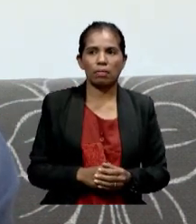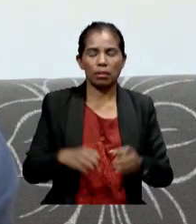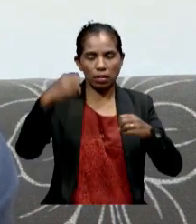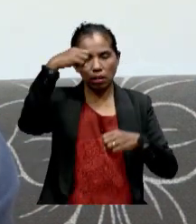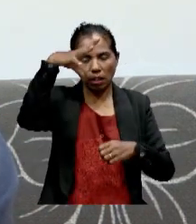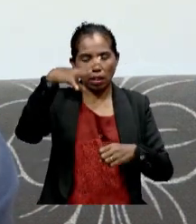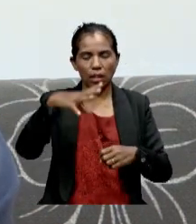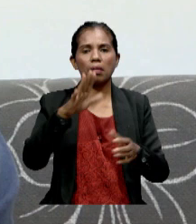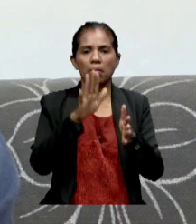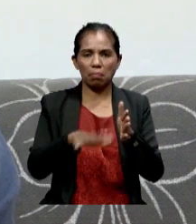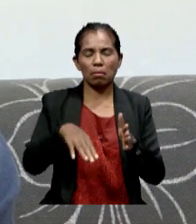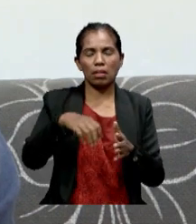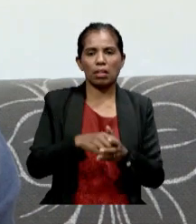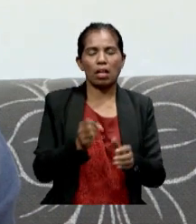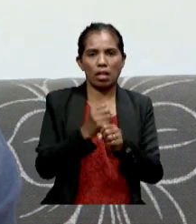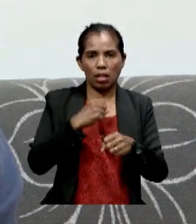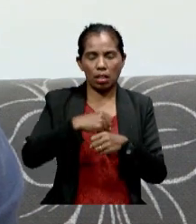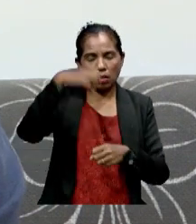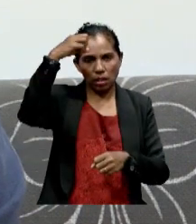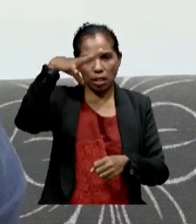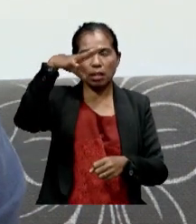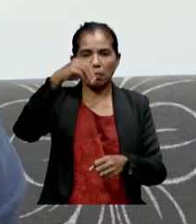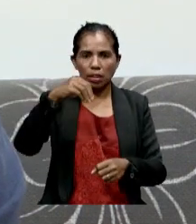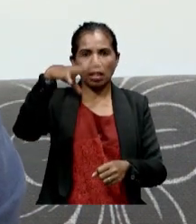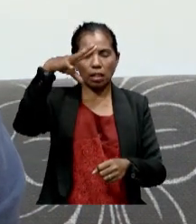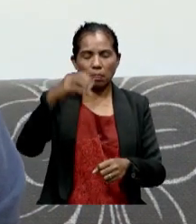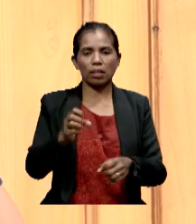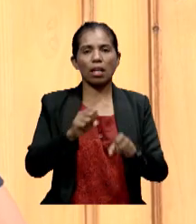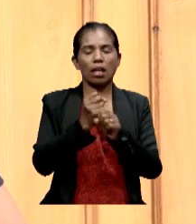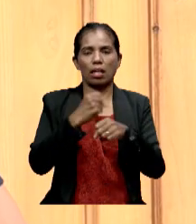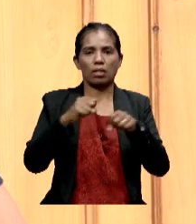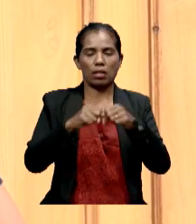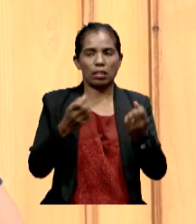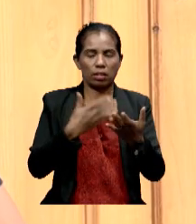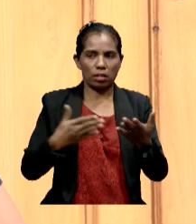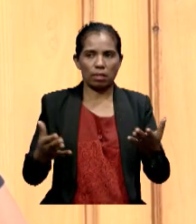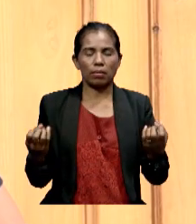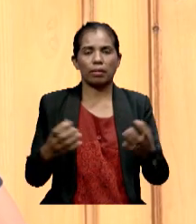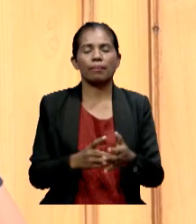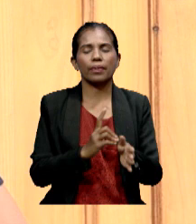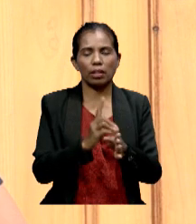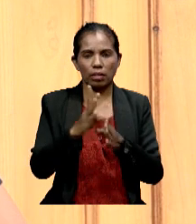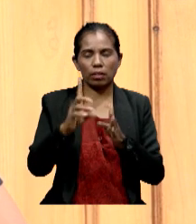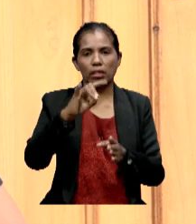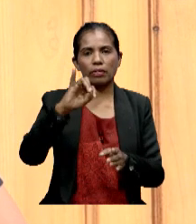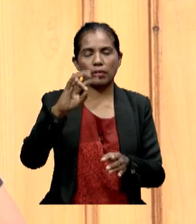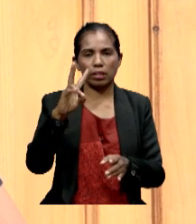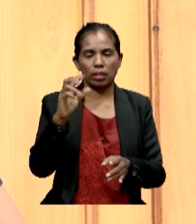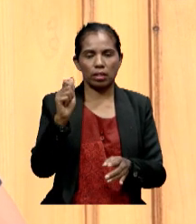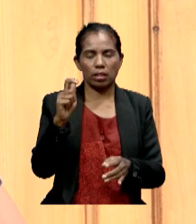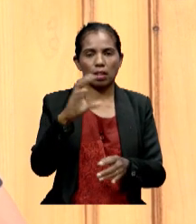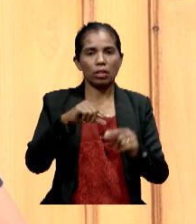depois tu não sai, estraga falando nisso assim, algo sai caro. No nemos diretor de Vita Group, Fernando da Silva